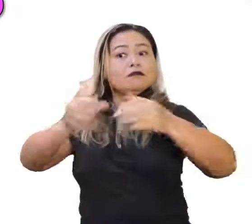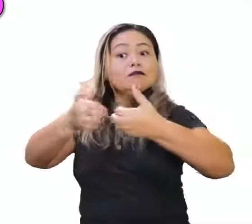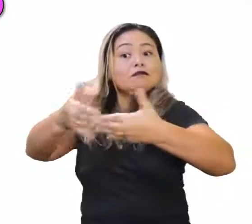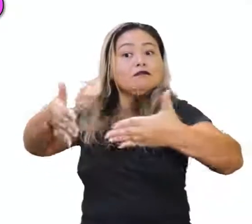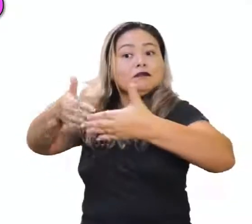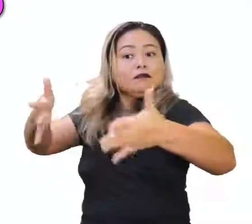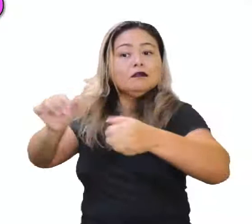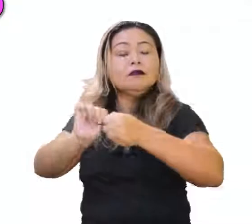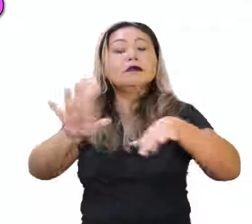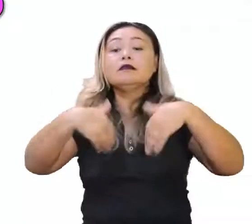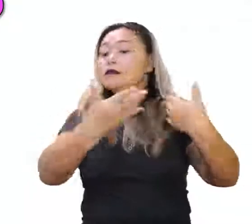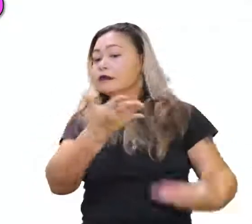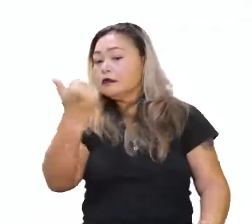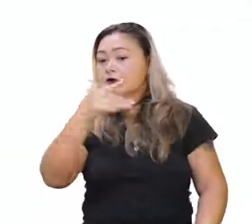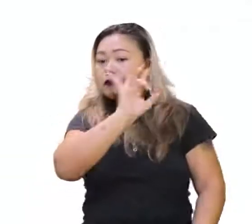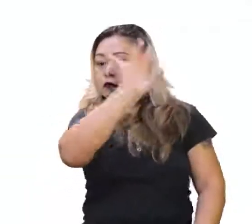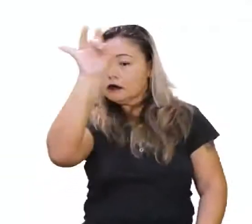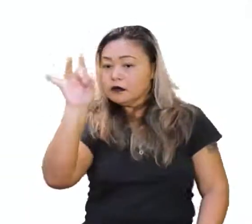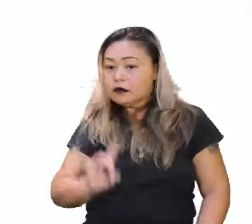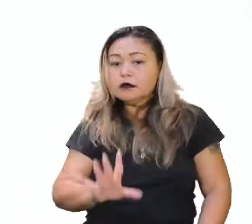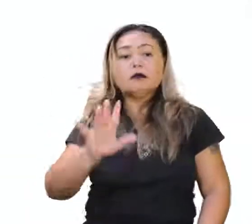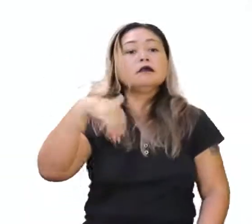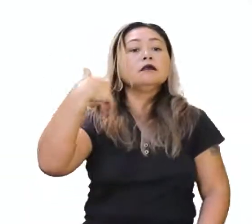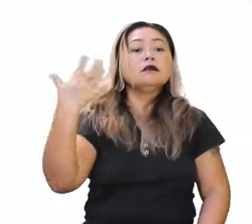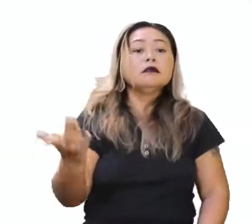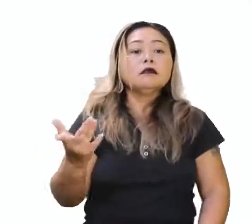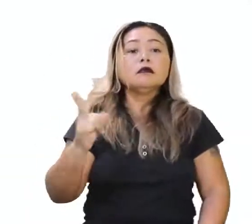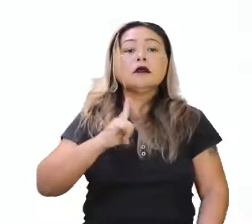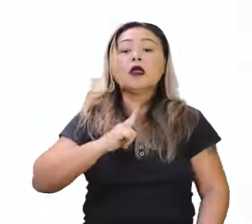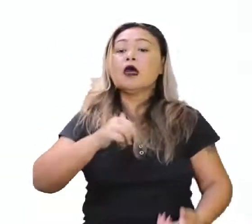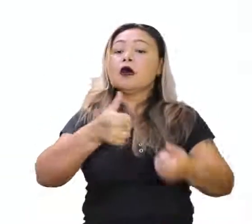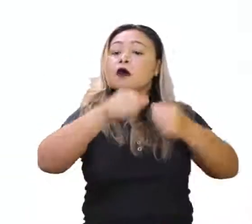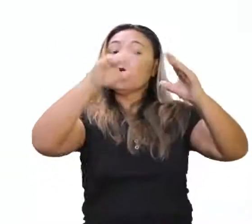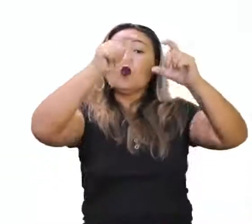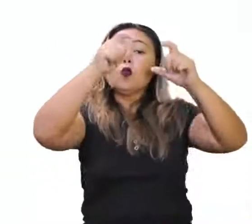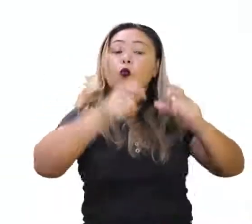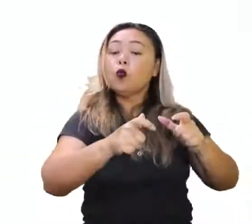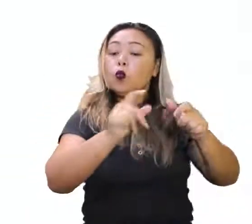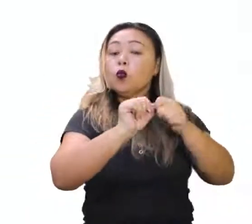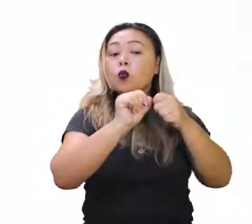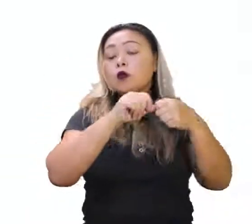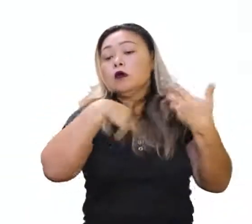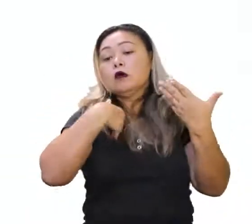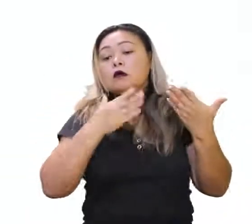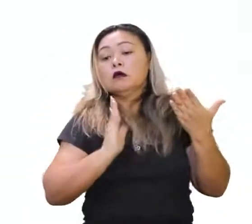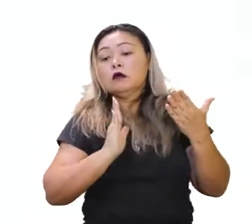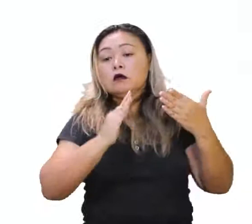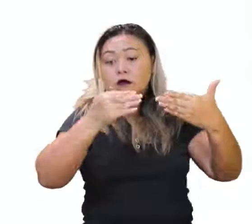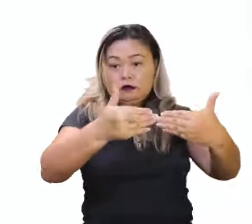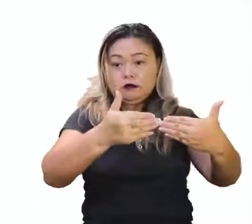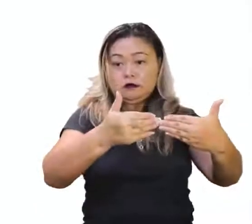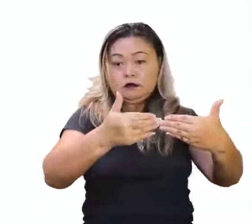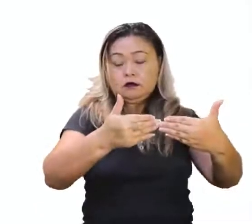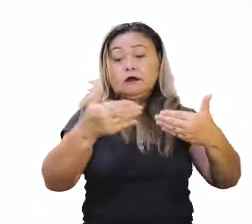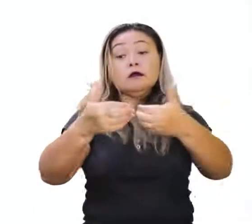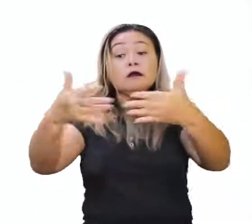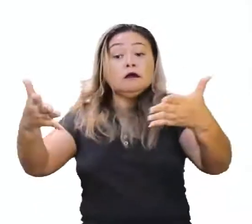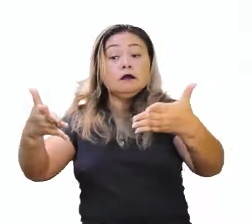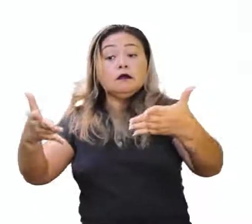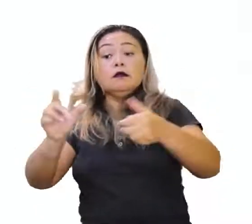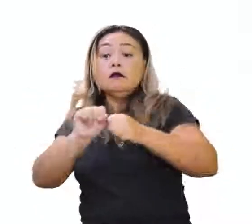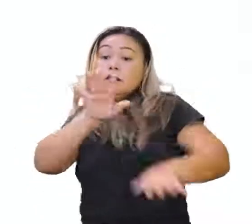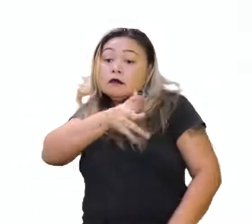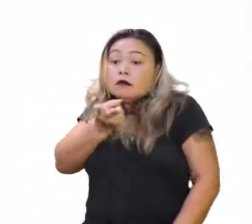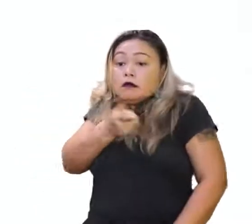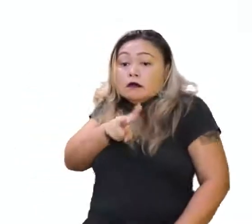extensivo. Vamos lá então ver cada um? Claro que as instalações tanto para o sistema intensivo,